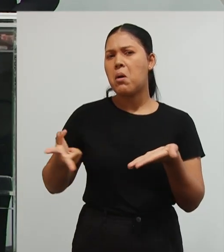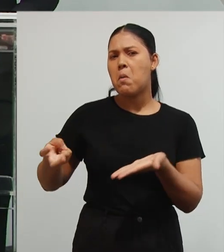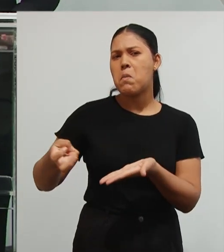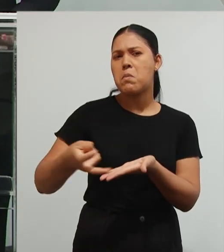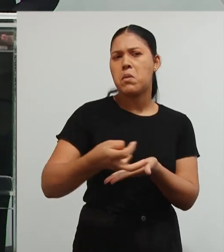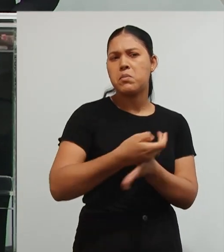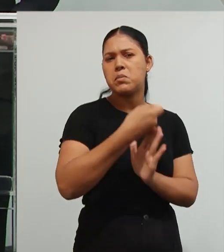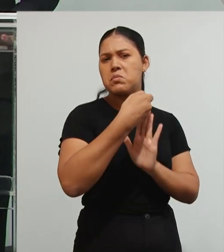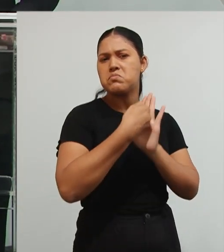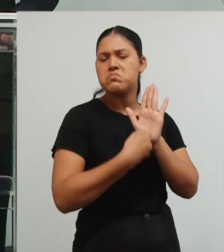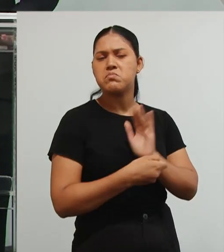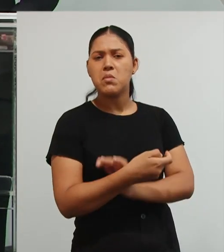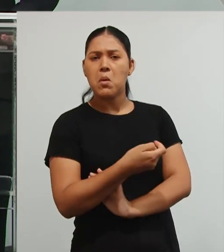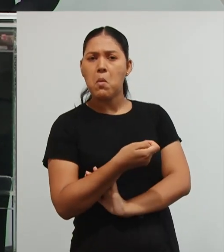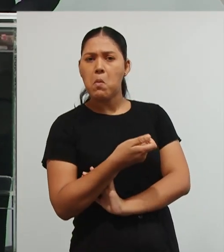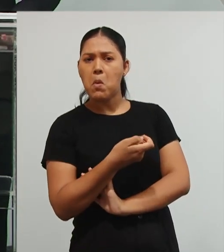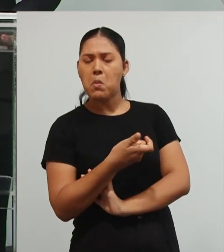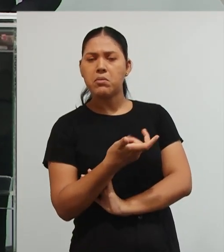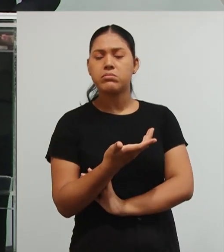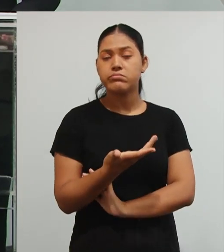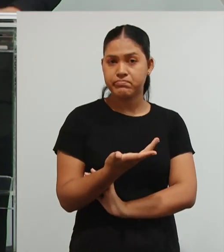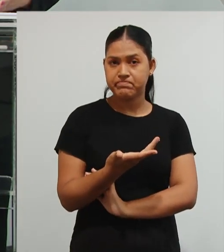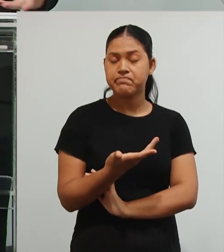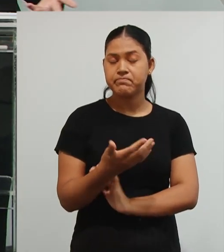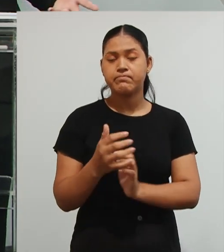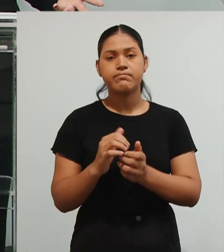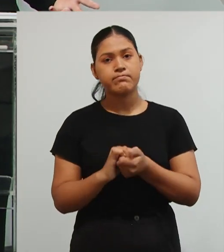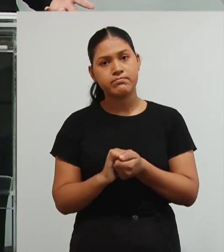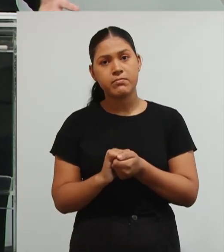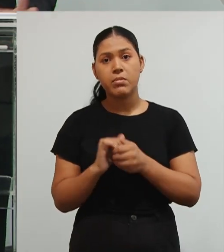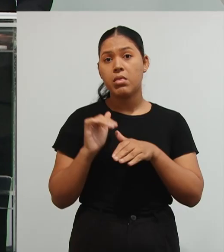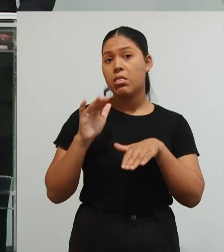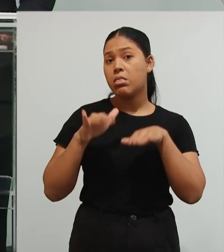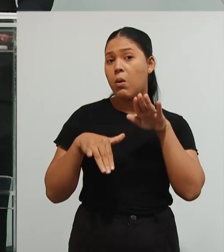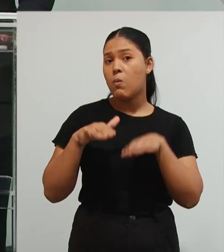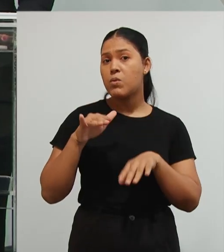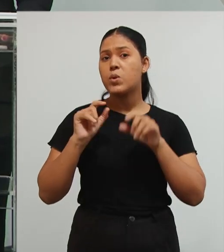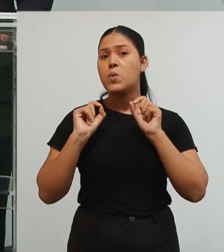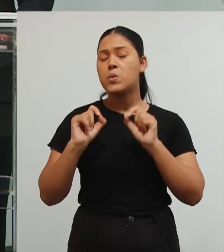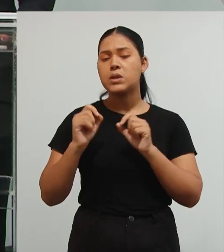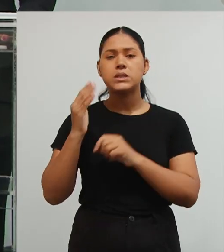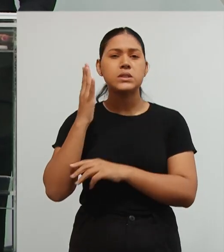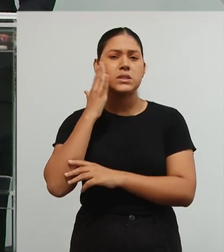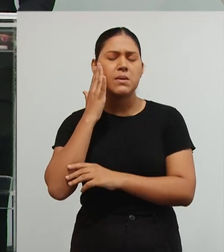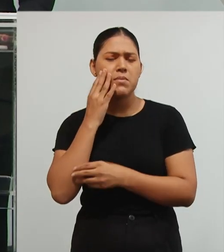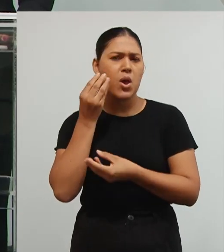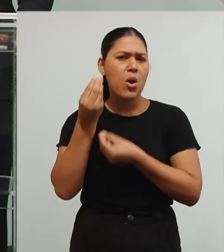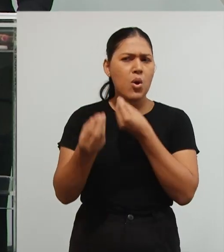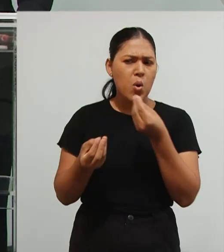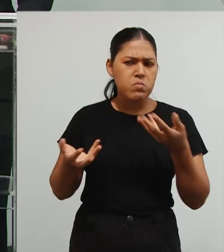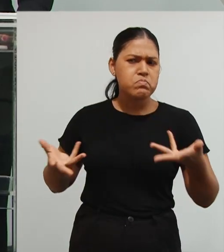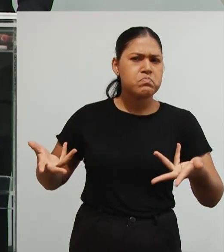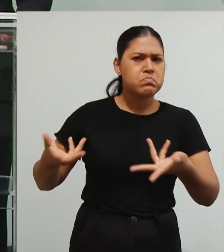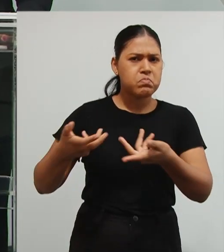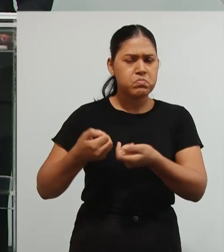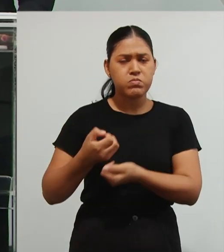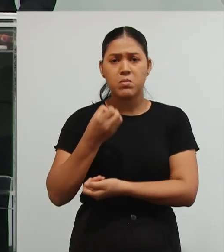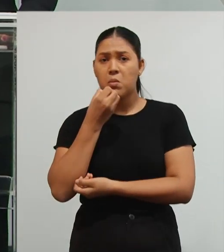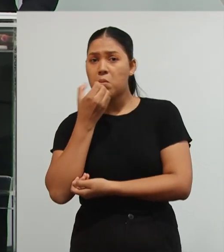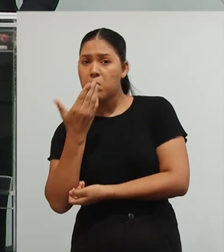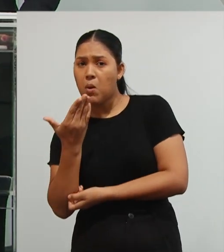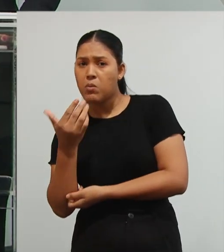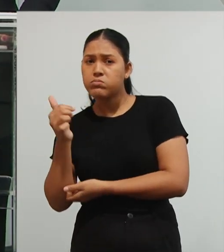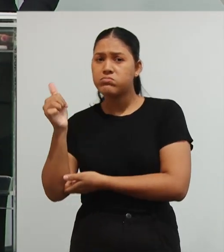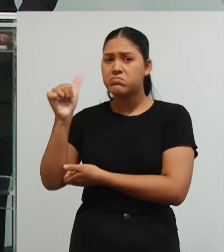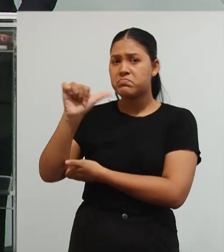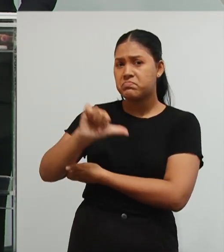dos países desse grupo. Talvez seria questionado, então, a qualidade desses serviços que estamos oferecendo. Como melhorar